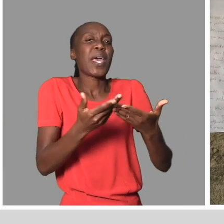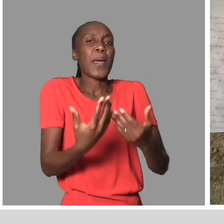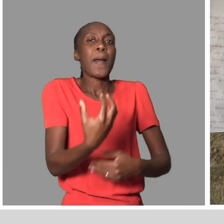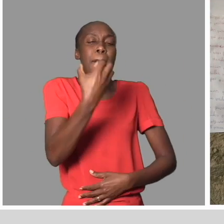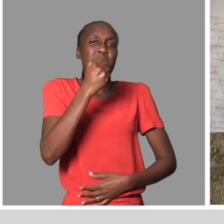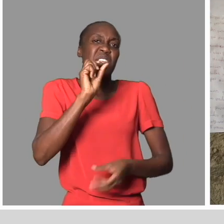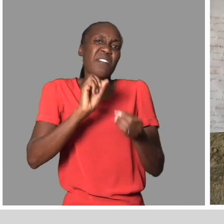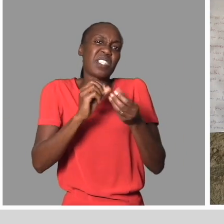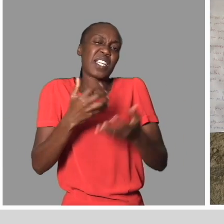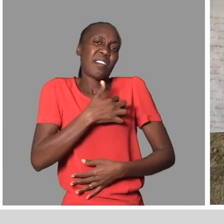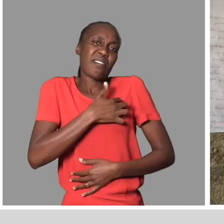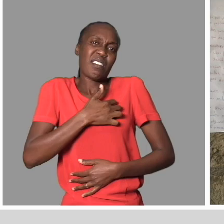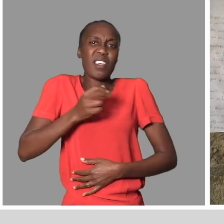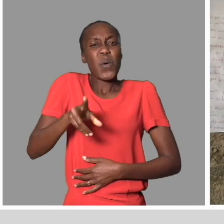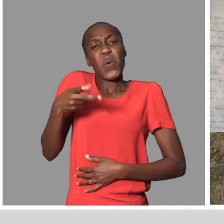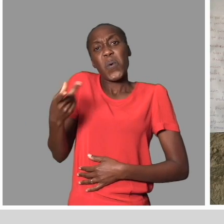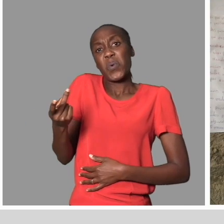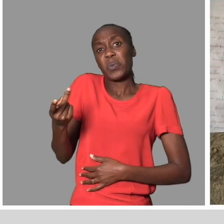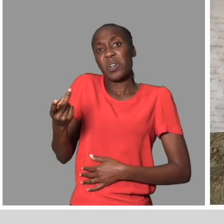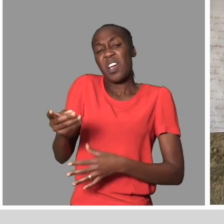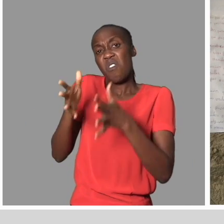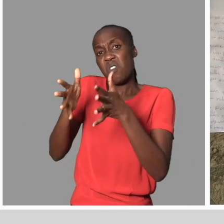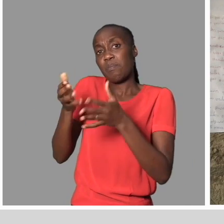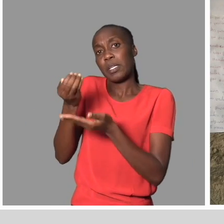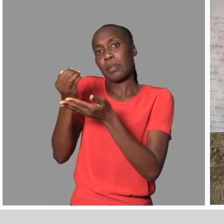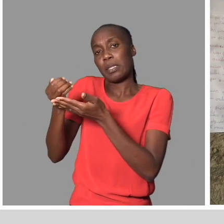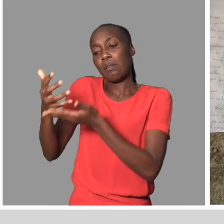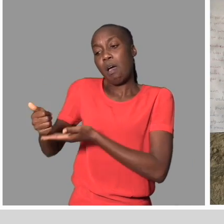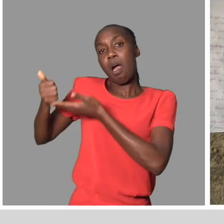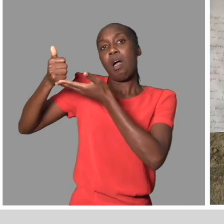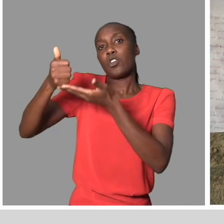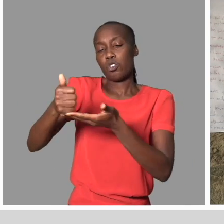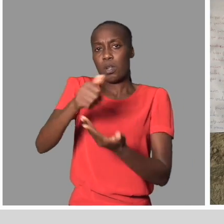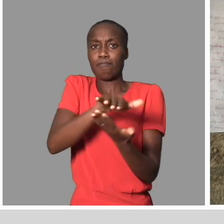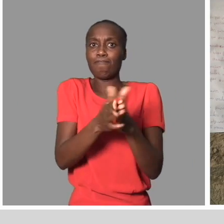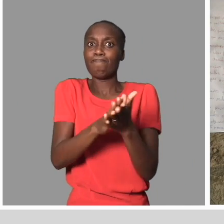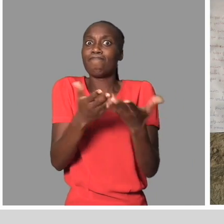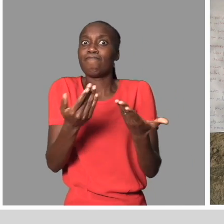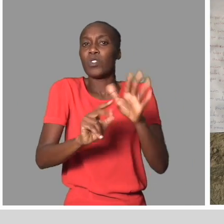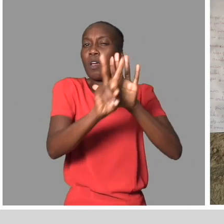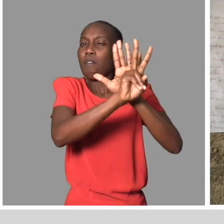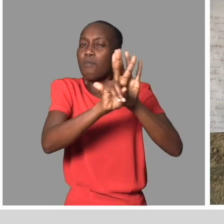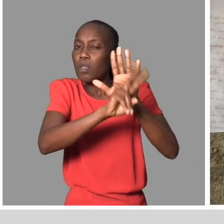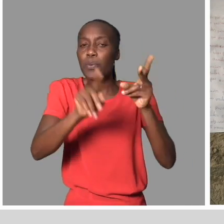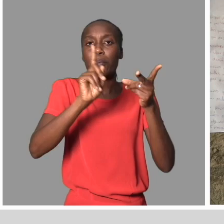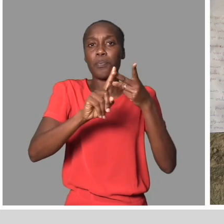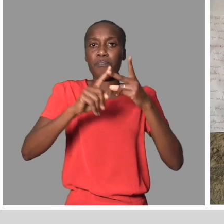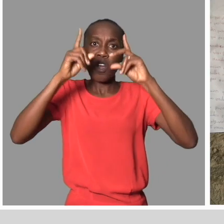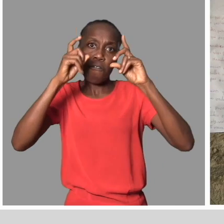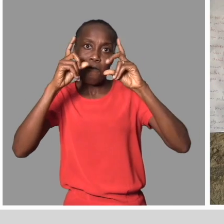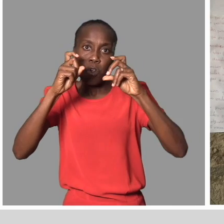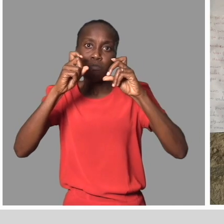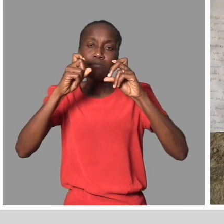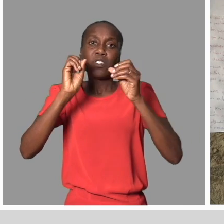que pudéssemos, talvez, tentar uma outra maneira de pedir ajuda. Que seria produzir algum vídeo, tirar algumas fotos e